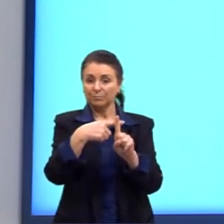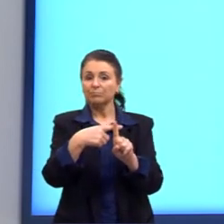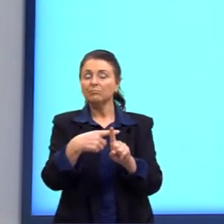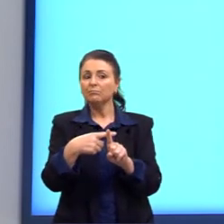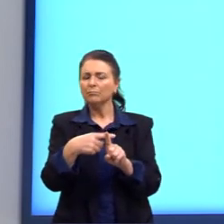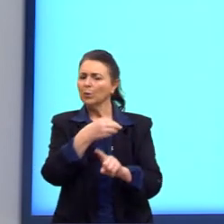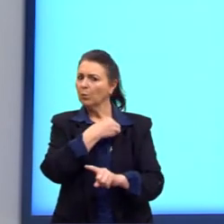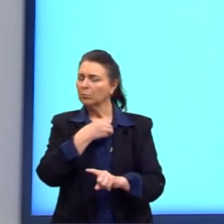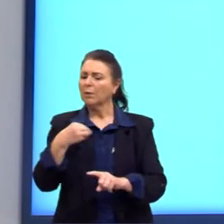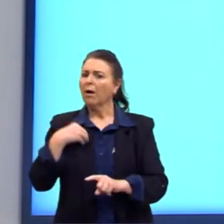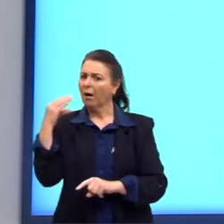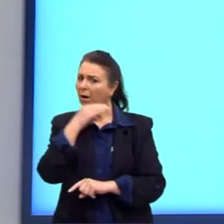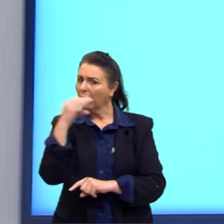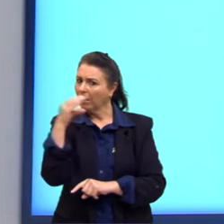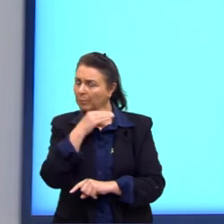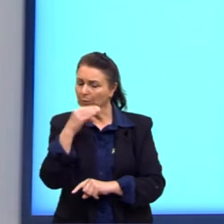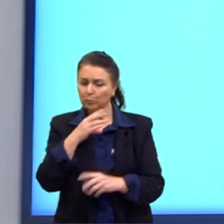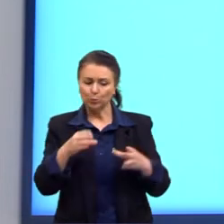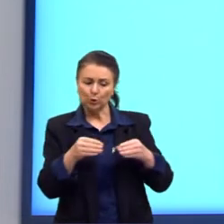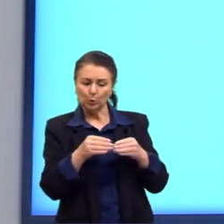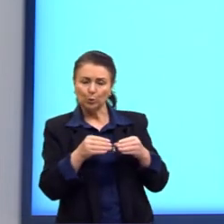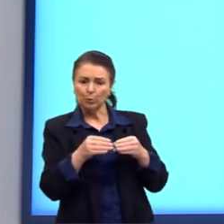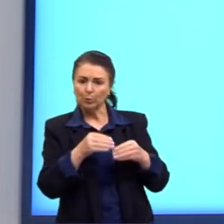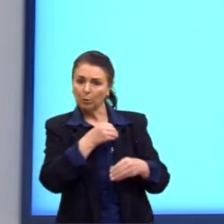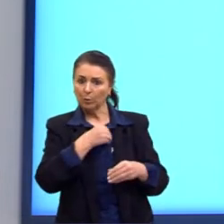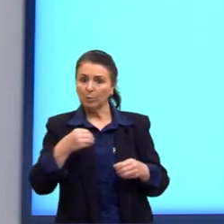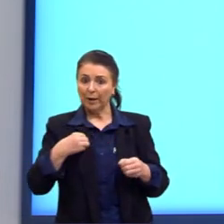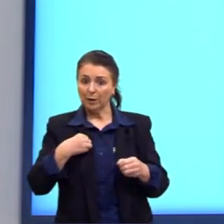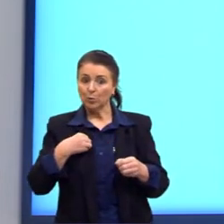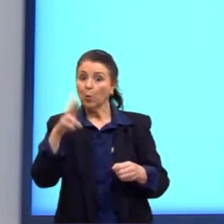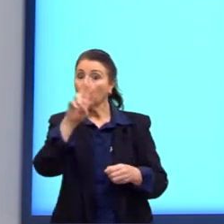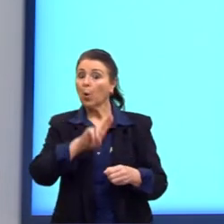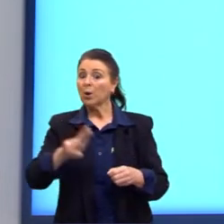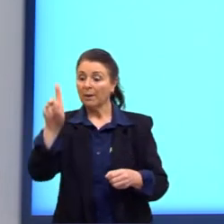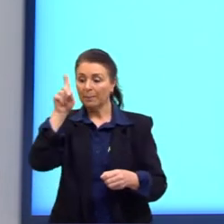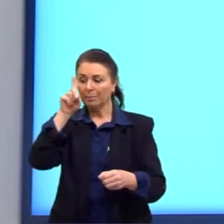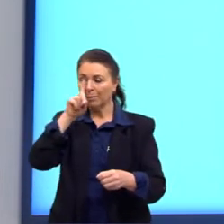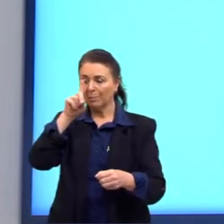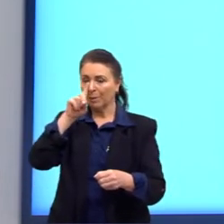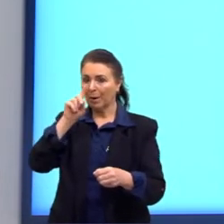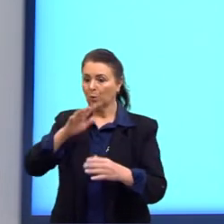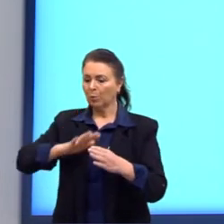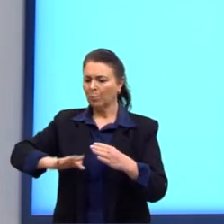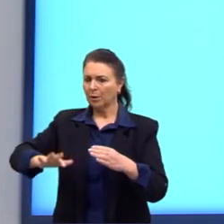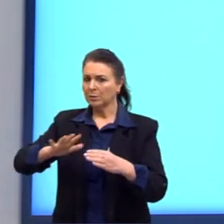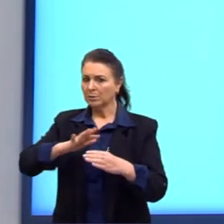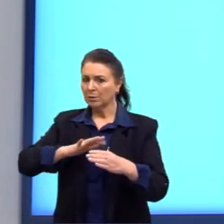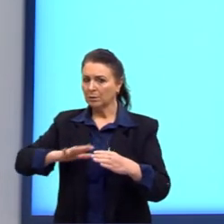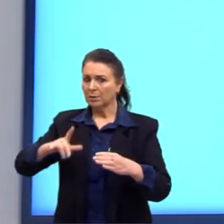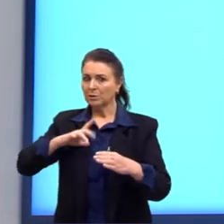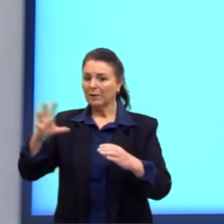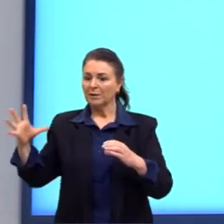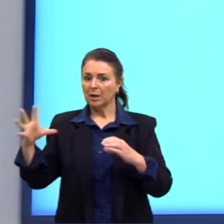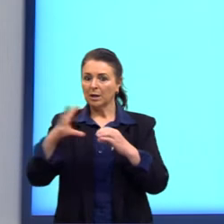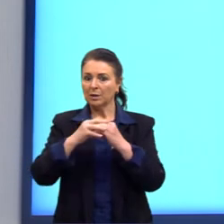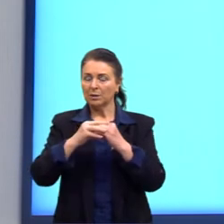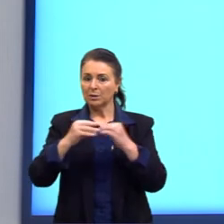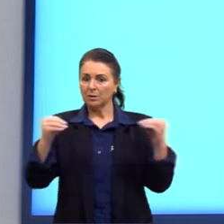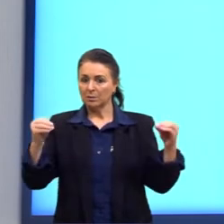imediatamente a equipe médica aplicou na mãe uma solução contendo anticorpos